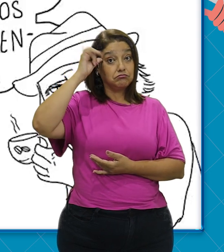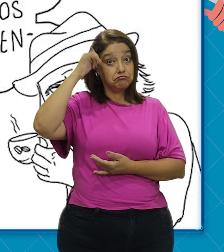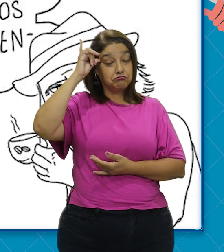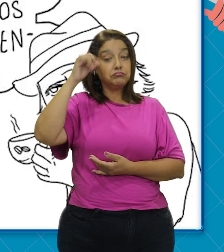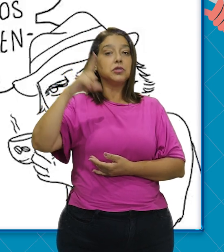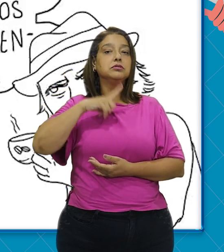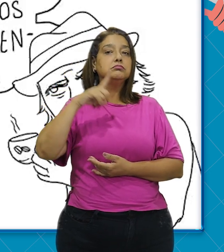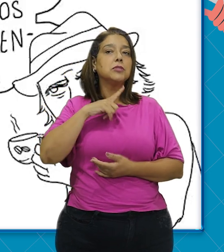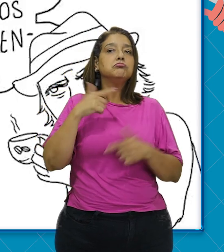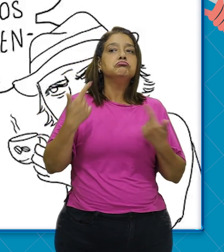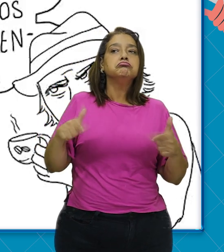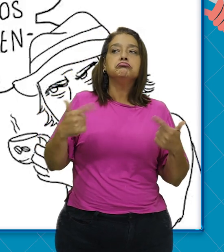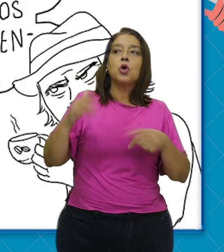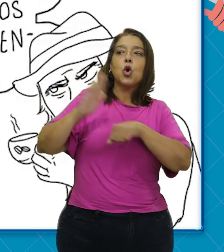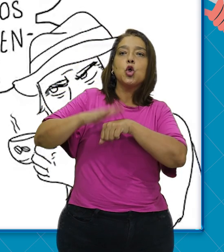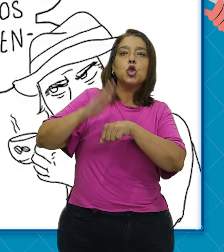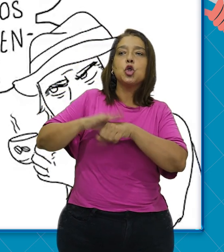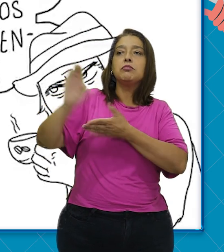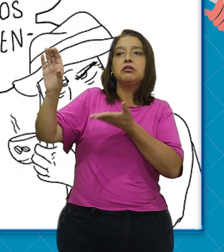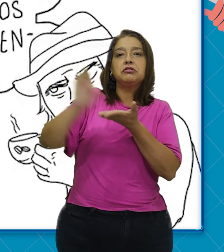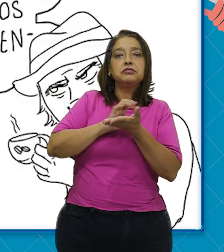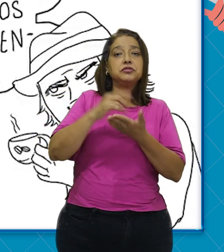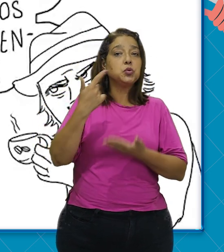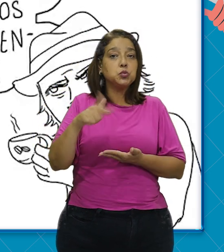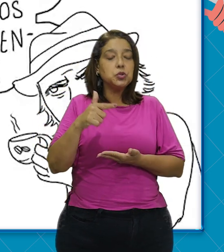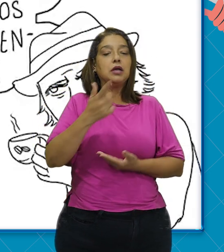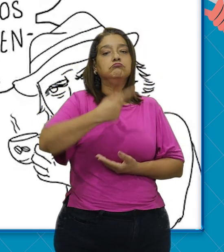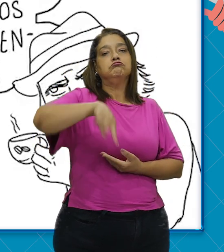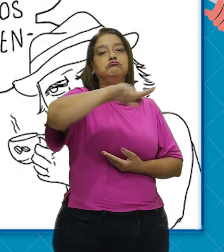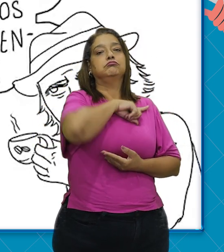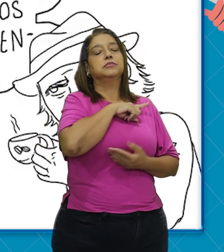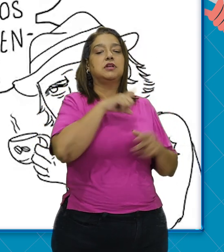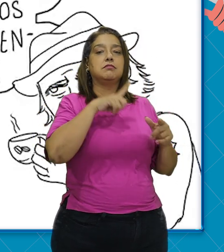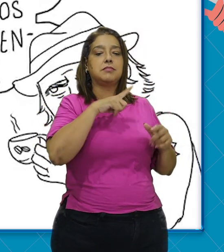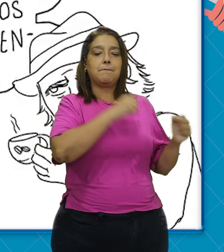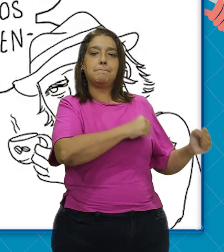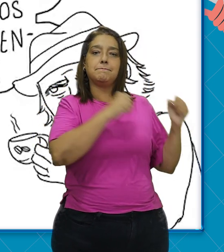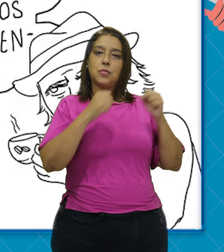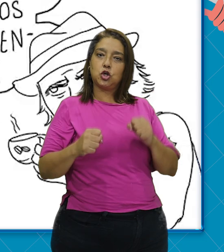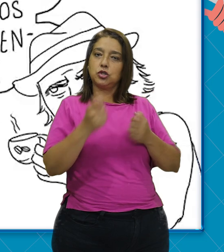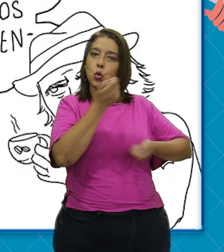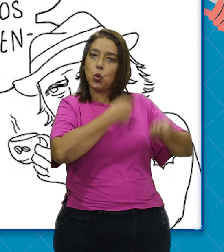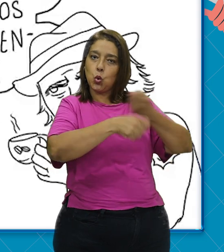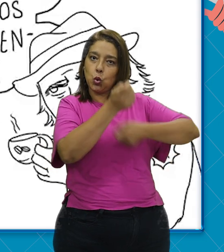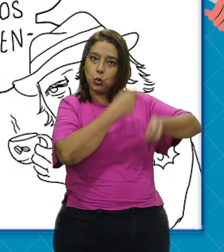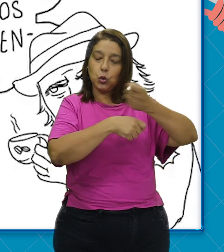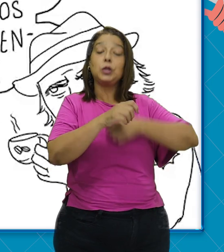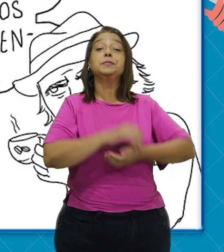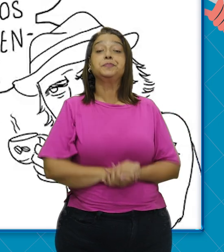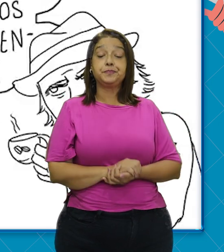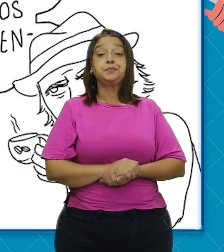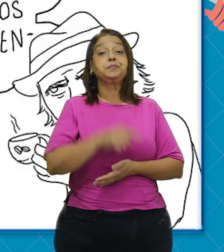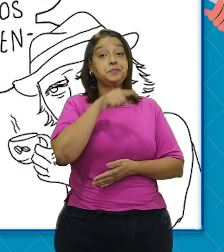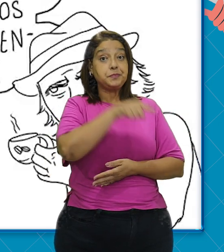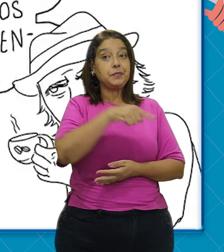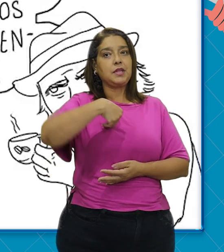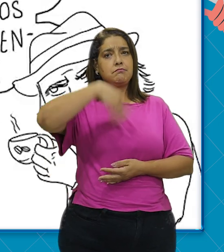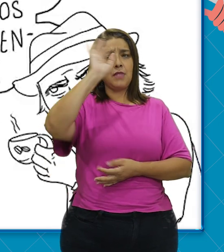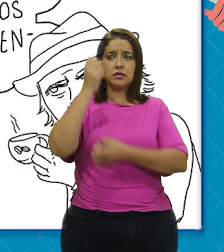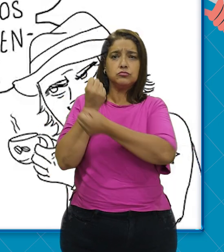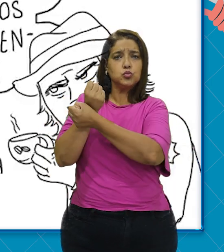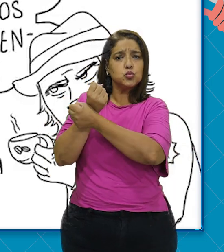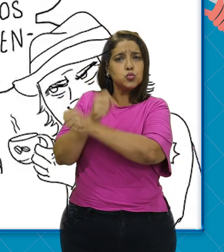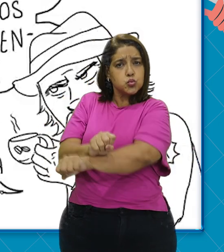falta de autonomia e investimentos que as províncias recebiam. Eles também já estavam boladíssimos com a abolição da escravidão, que os